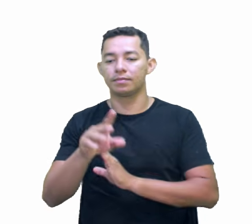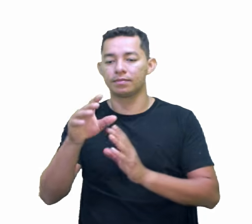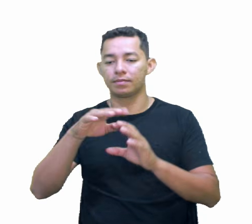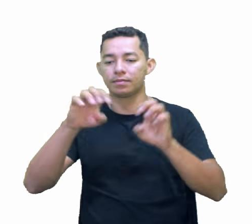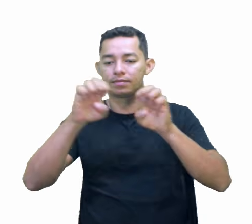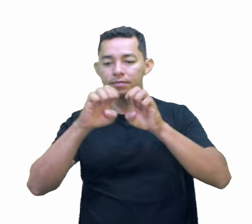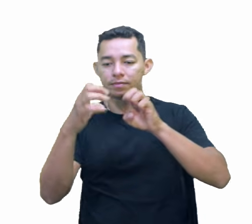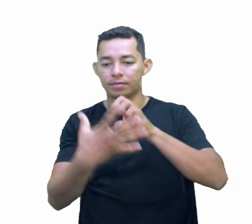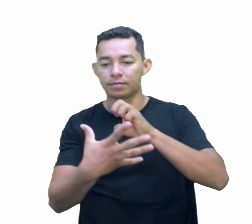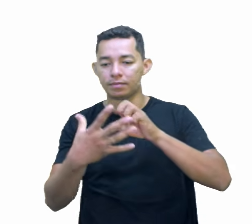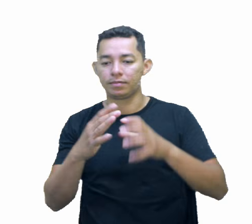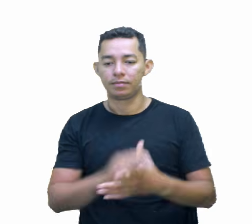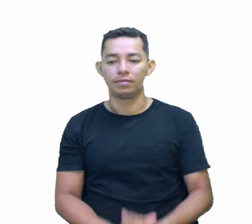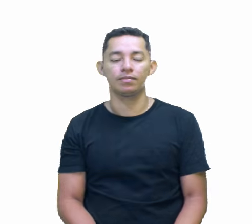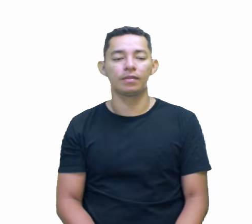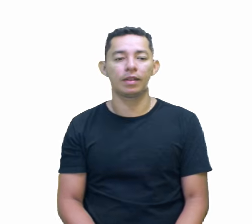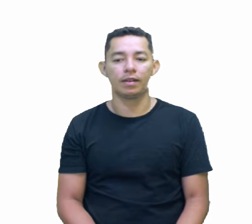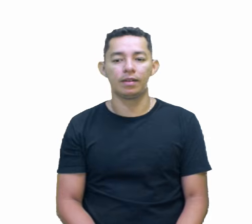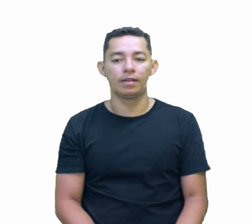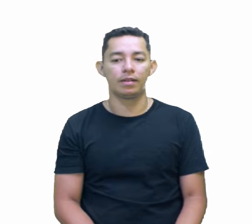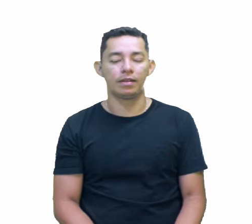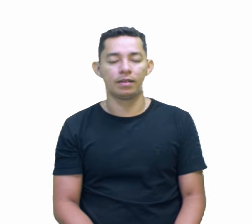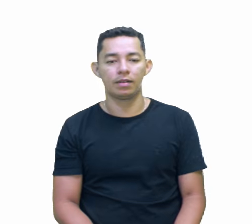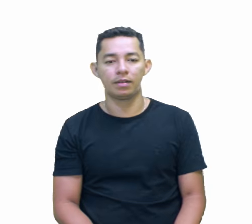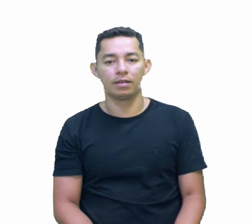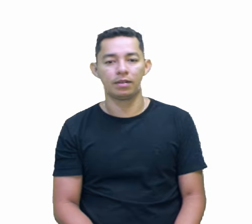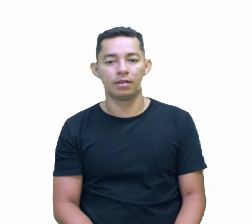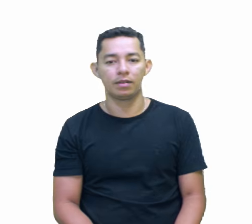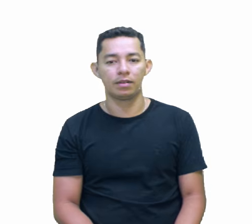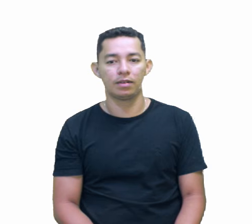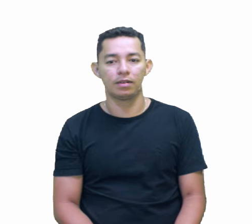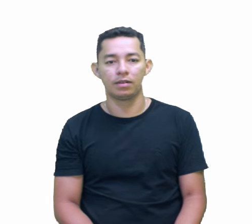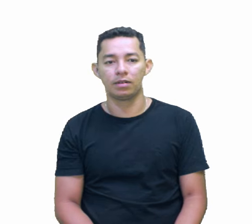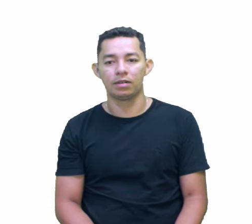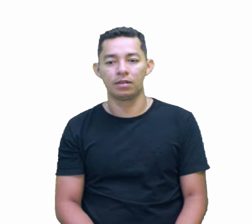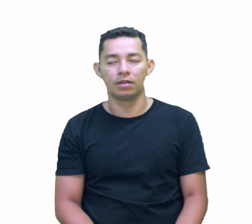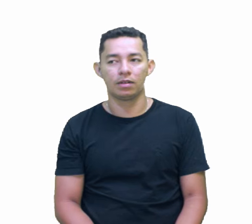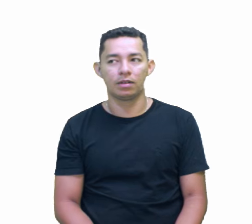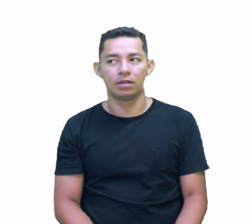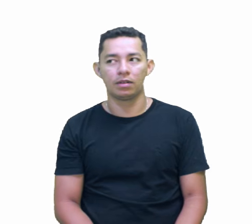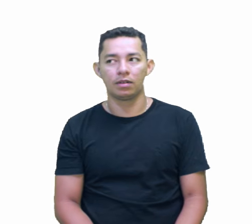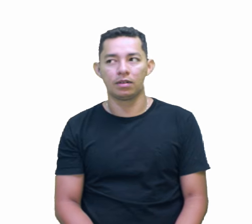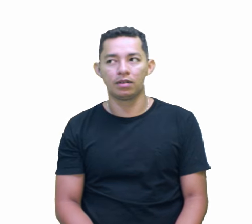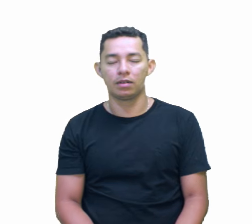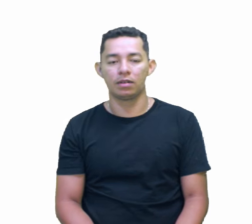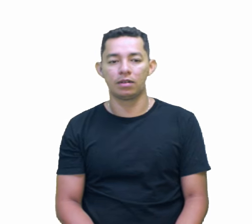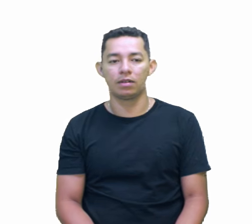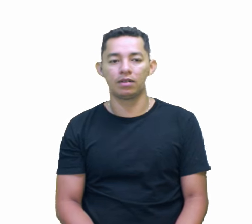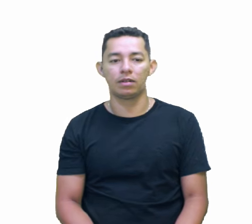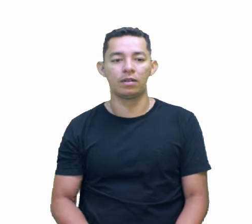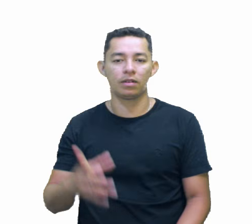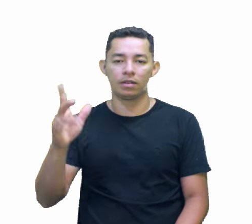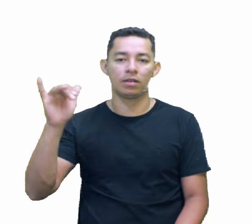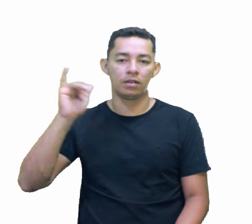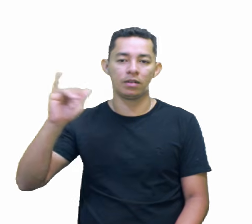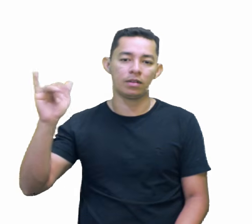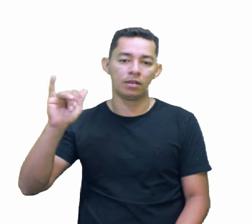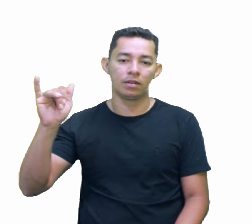Ao menos durante uma fase do seu ciclo de desenvolvimento, né? Opa, essa informação aqui está